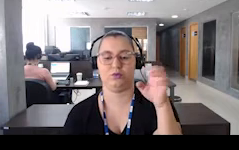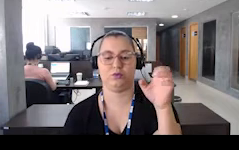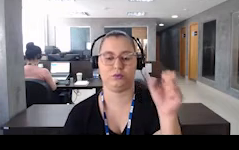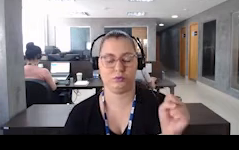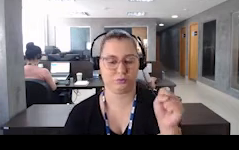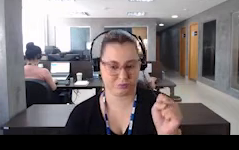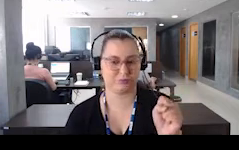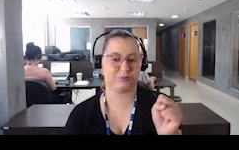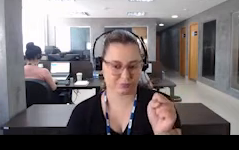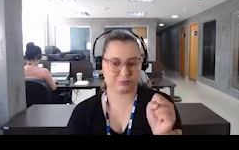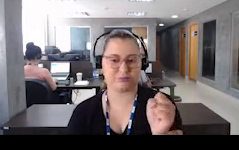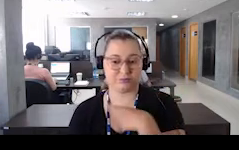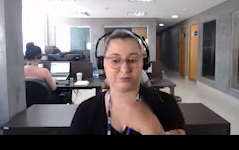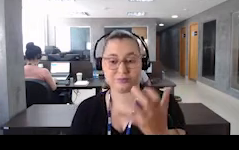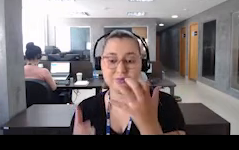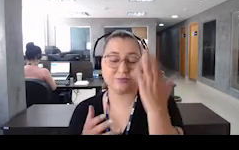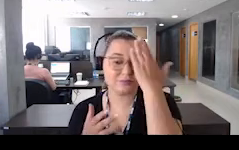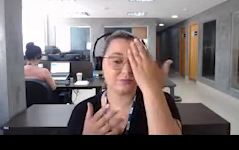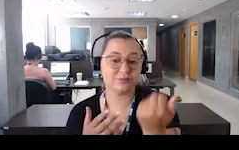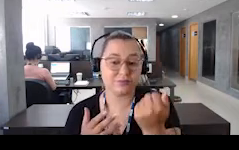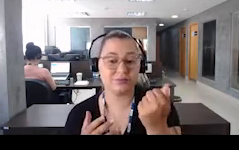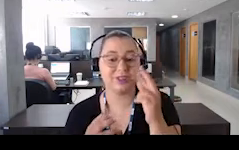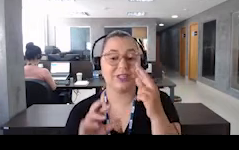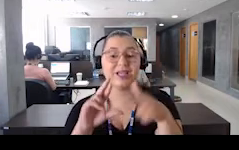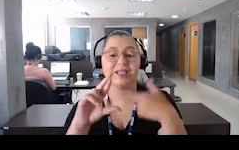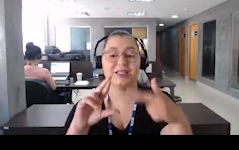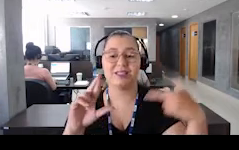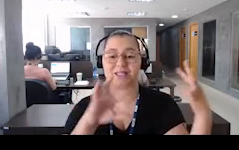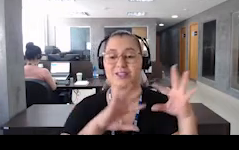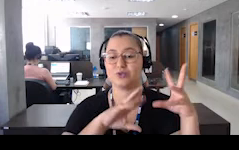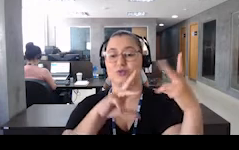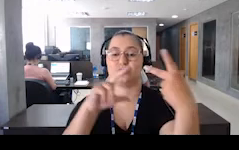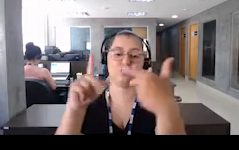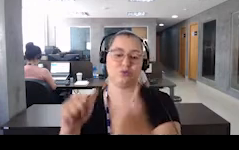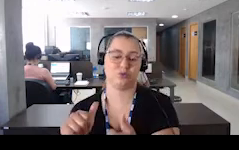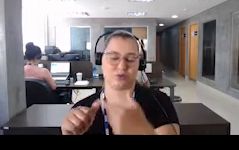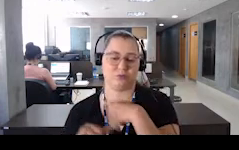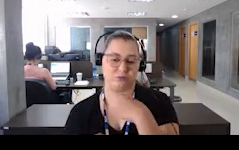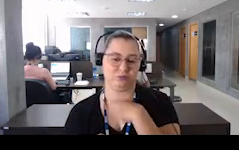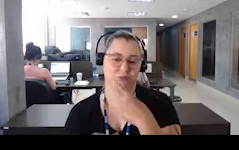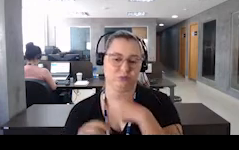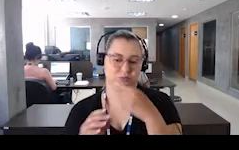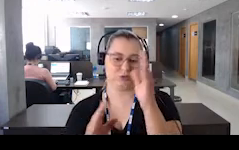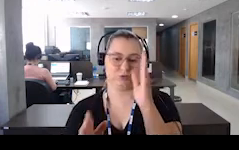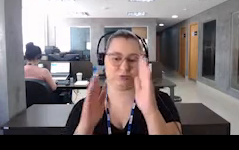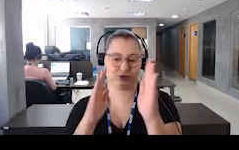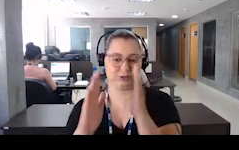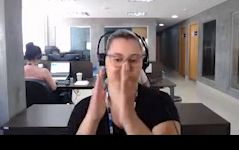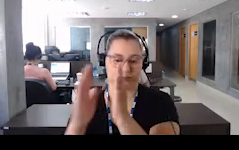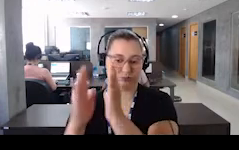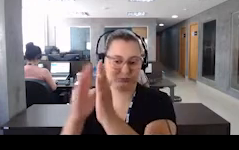ohms, certo? Mas ele quer saber o quê? Quanto que é a resistência total das lâmpadas que estão em paralelo.